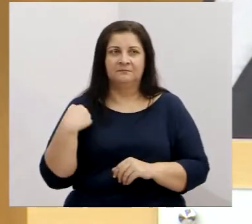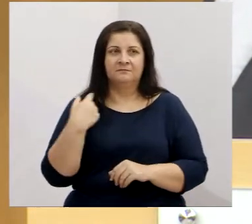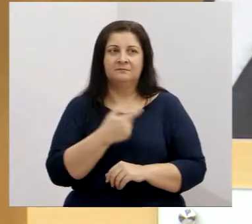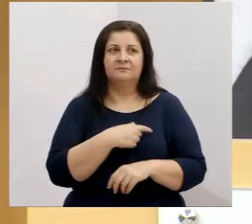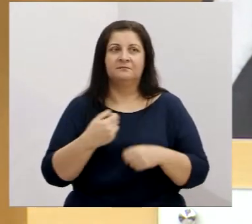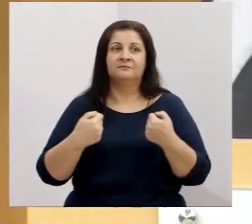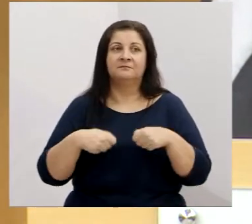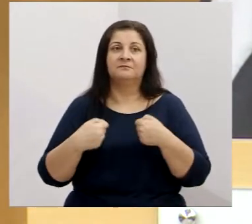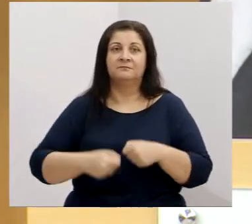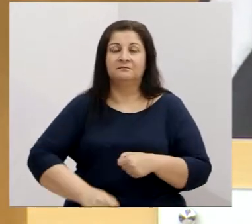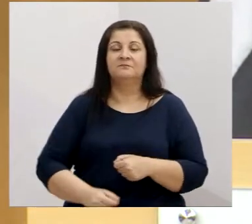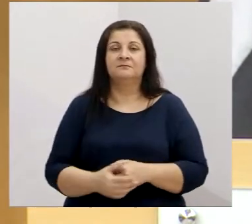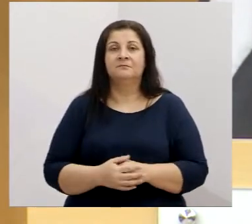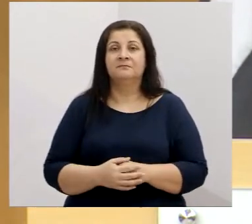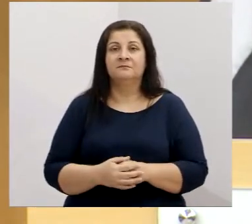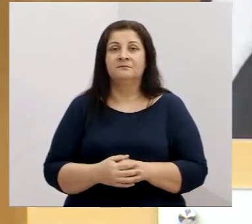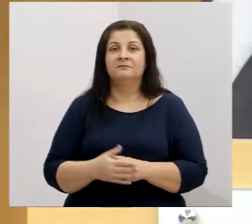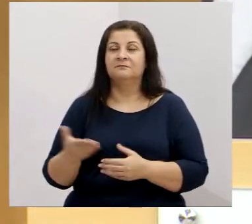precisa